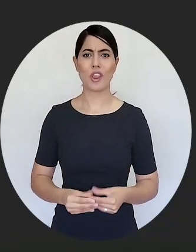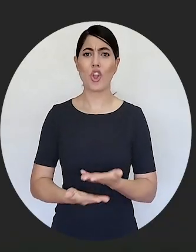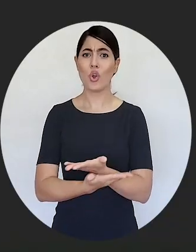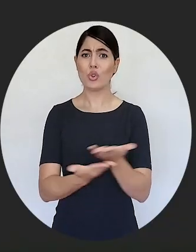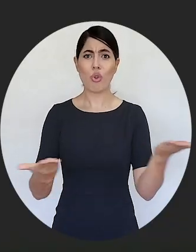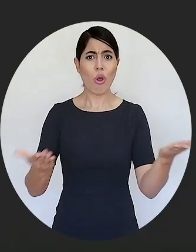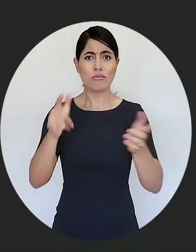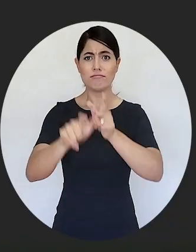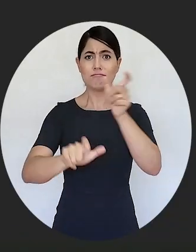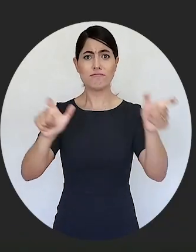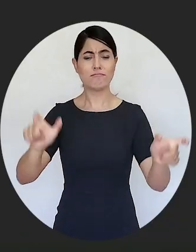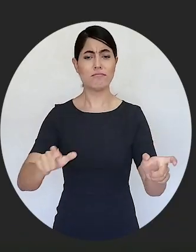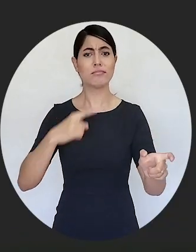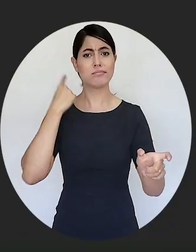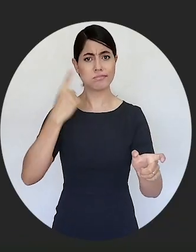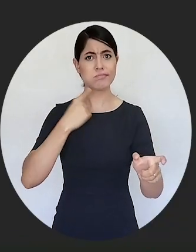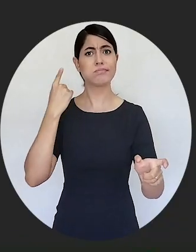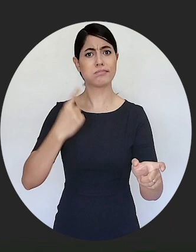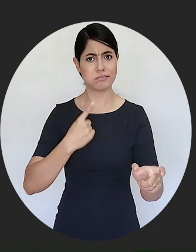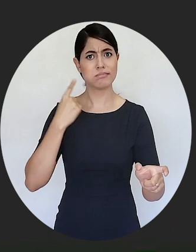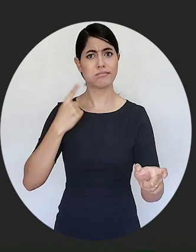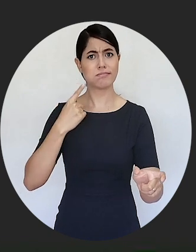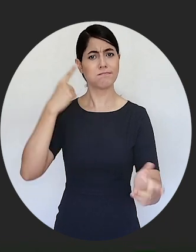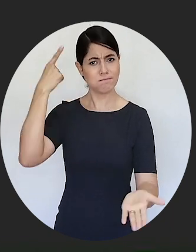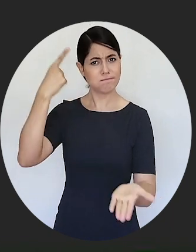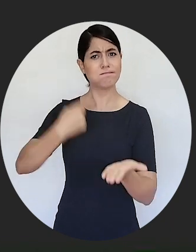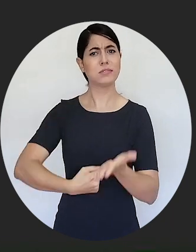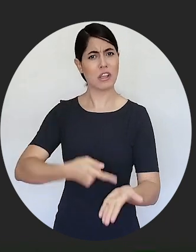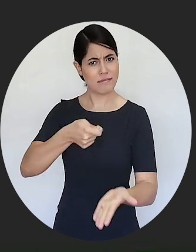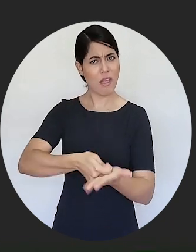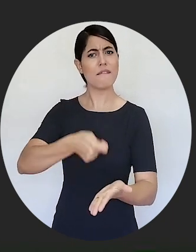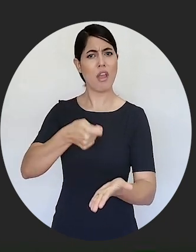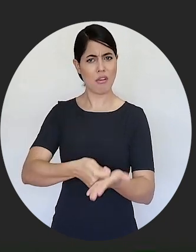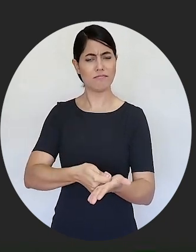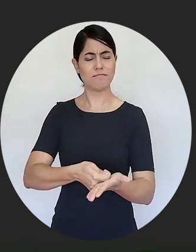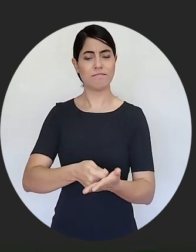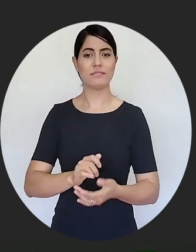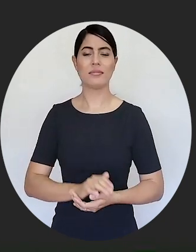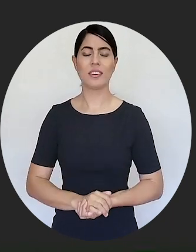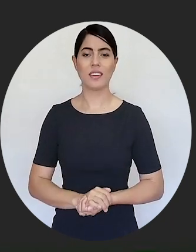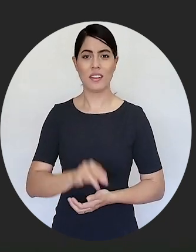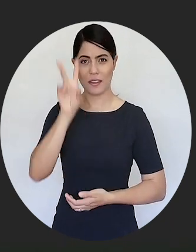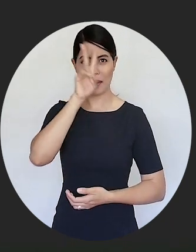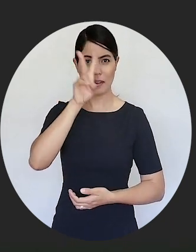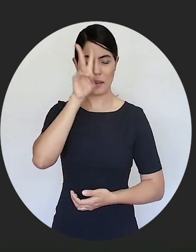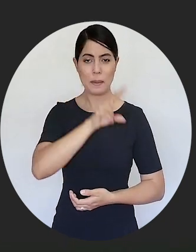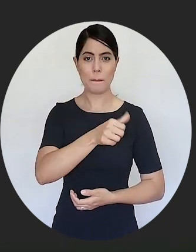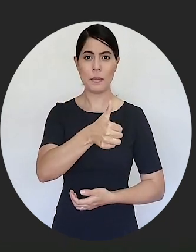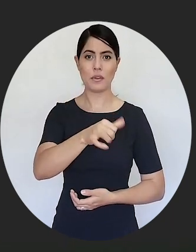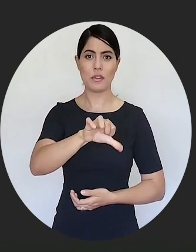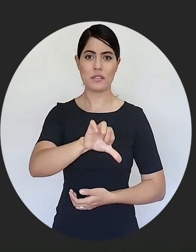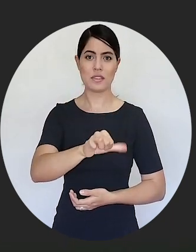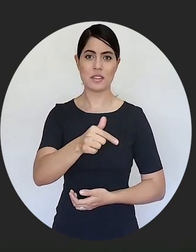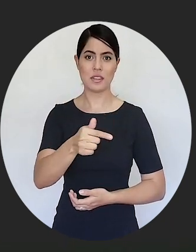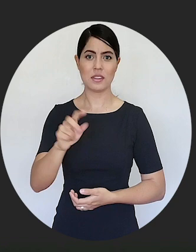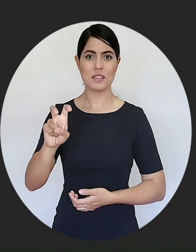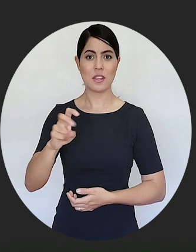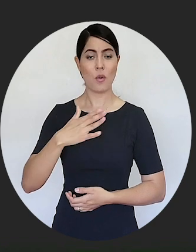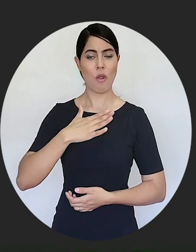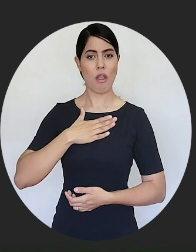temos o dever de fazer cumprir. Eu, nos idos de 1975, eu estendi o braço